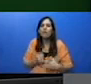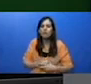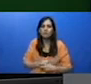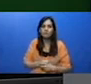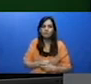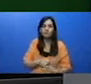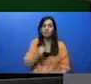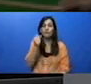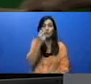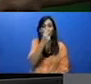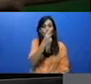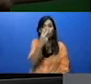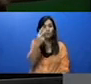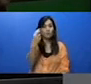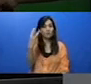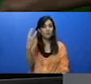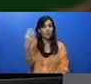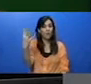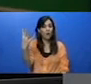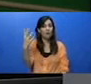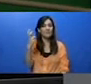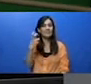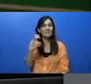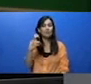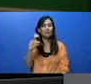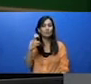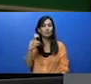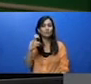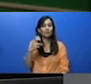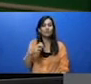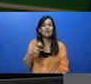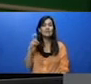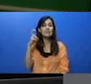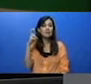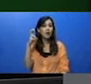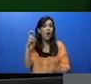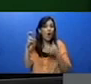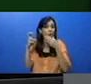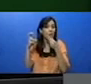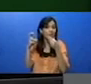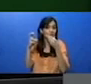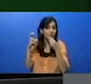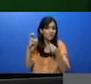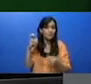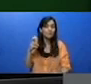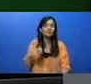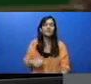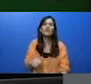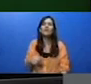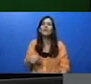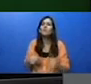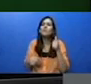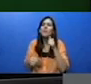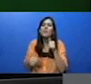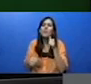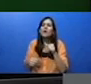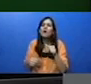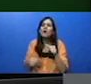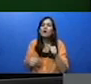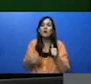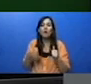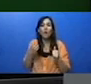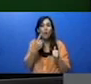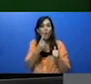2, 3, 4, 5. Daniel, 5 pontos. E a Alessandra?